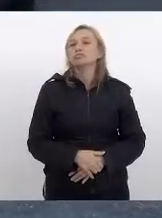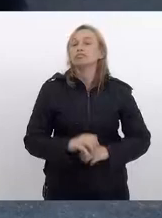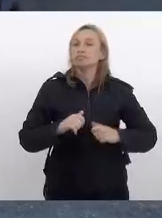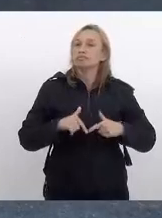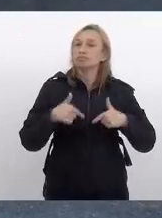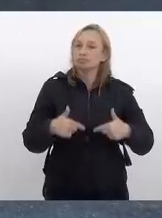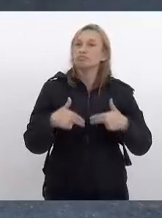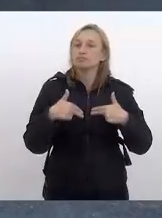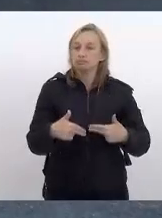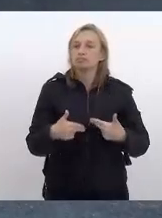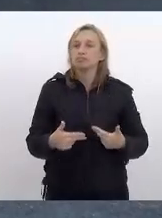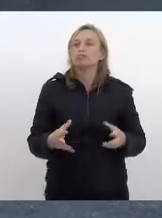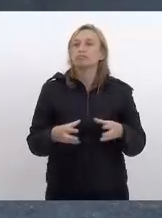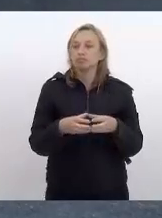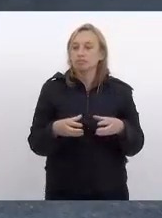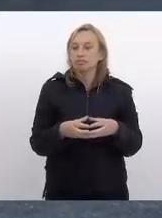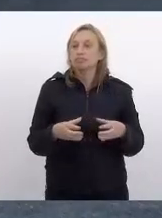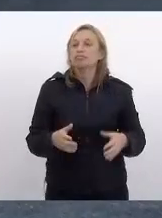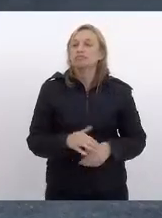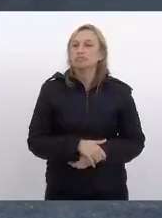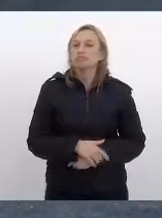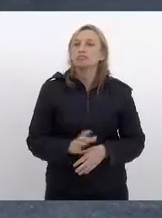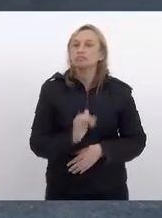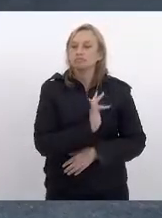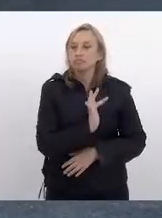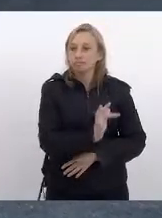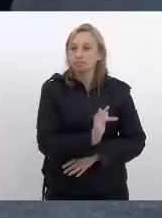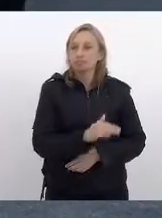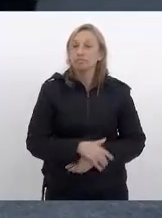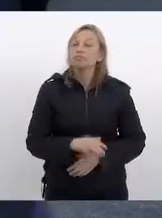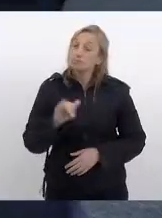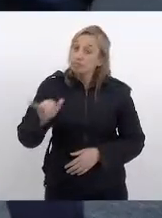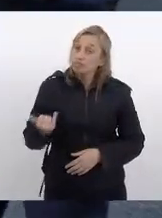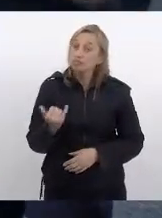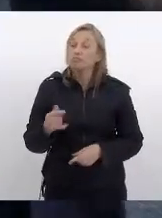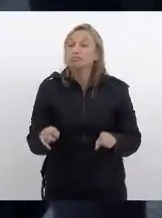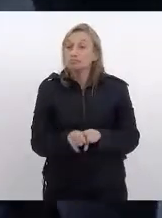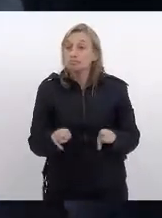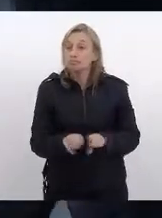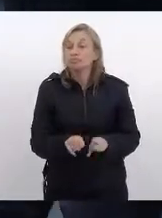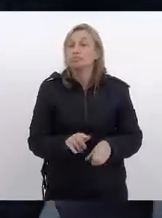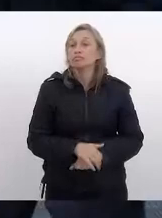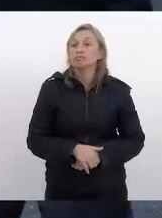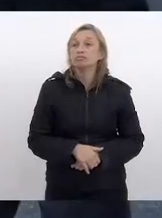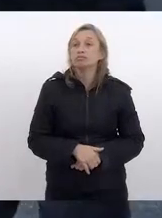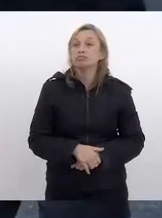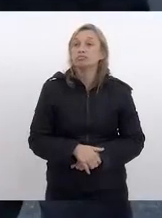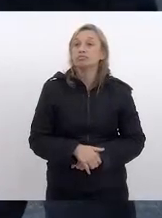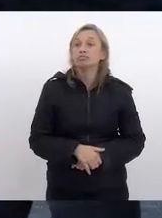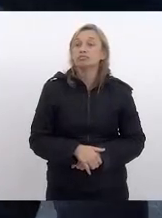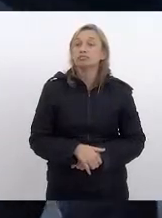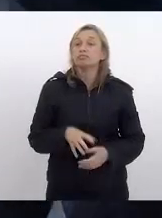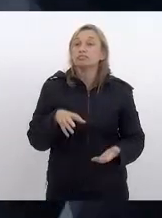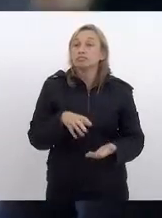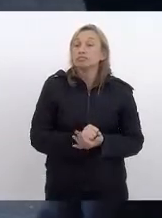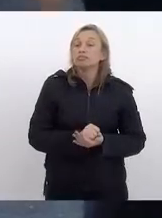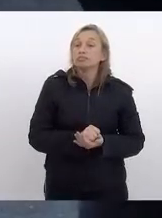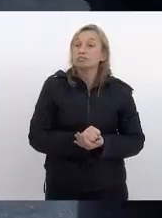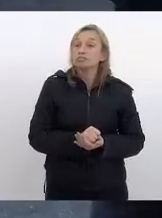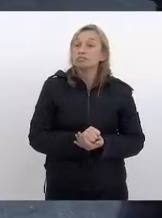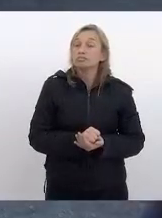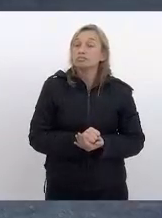liderança de movimentos coletivos emblemático da Baixada e aproveitando a ocasião também para fazer um registro